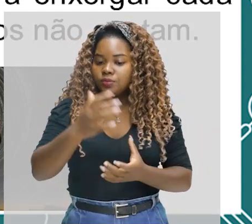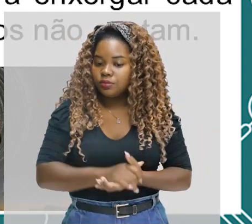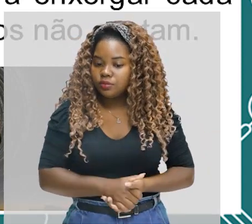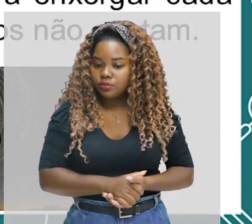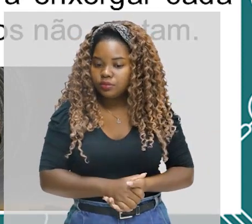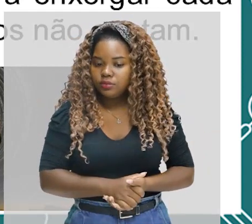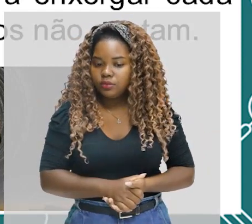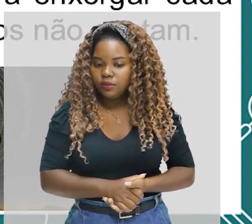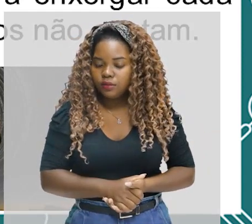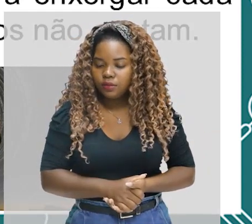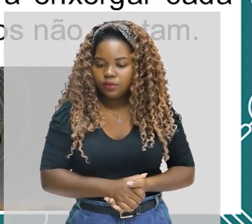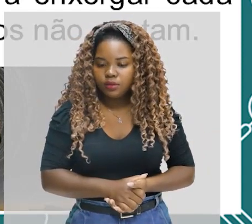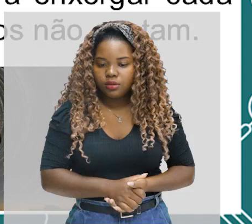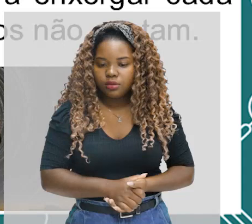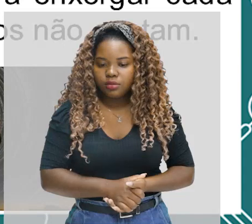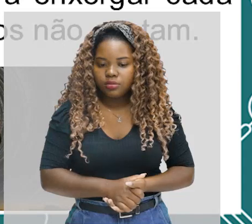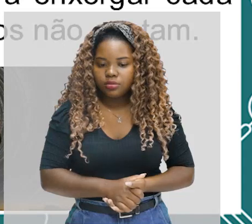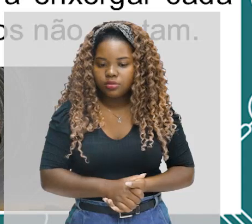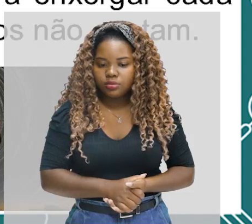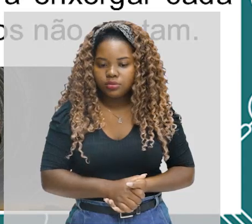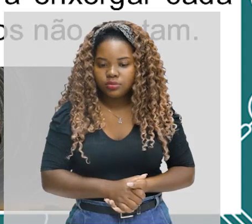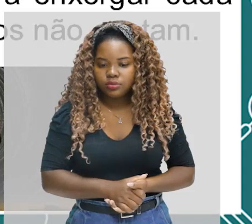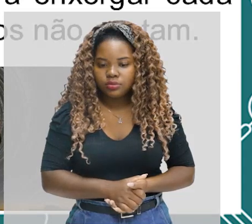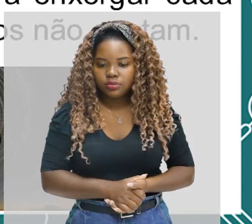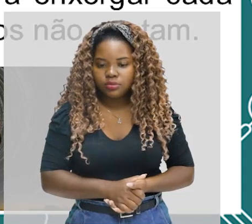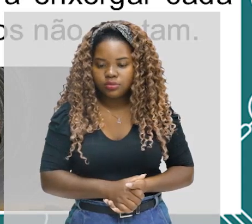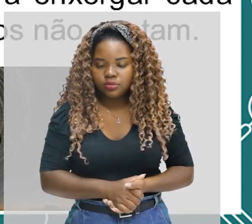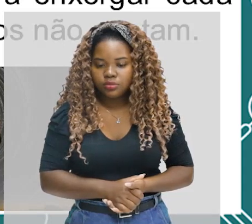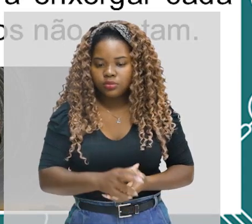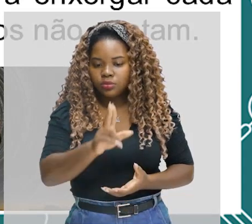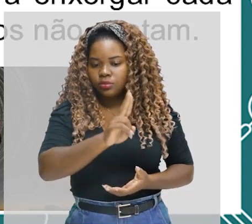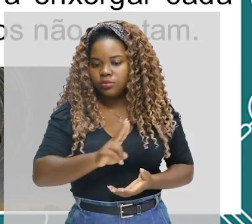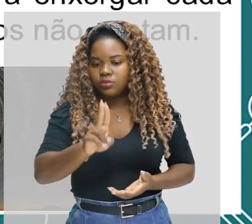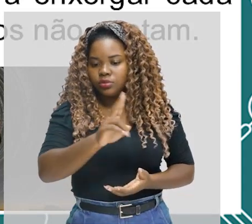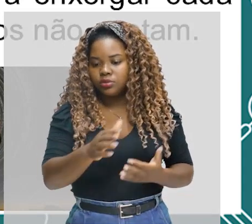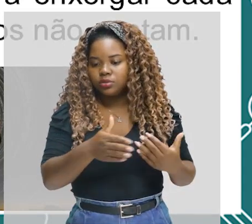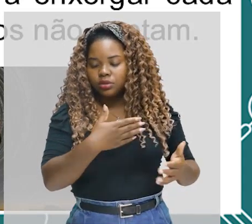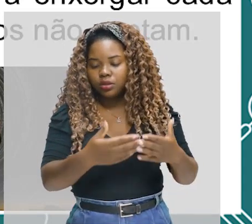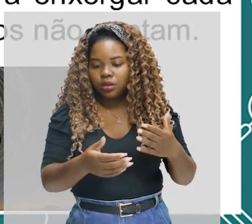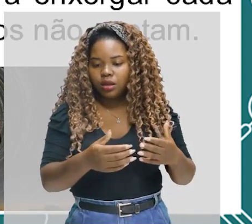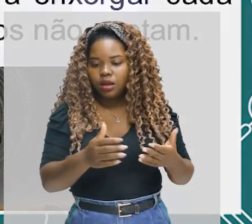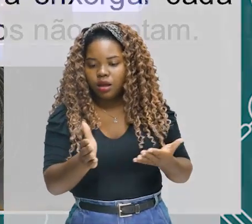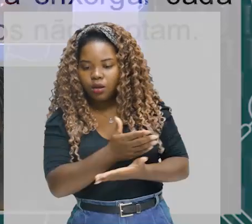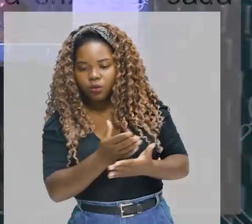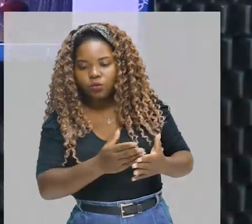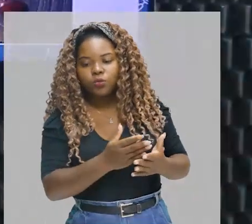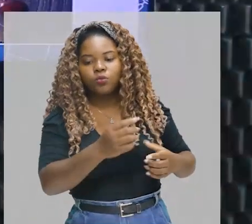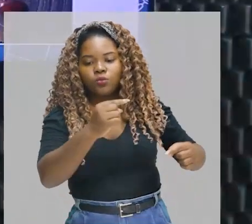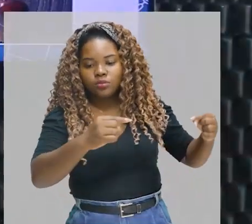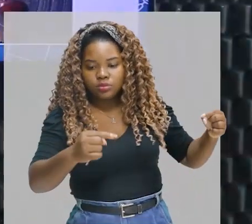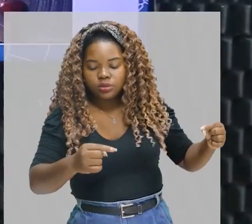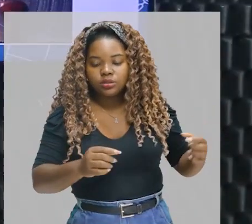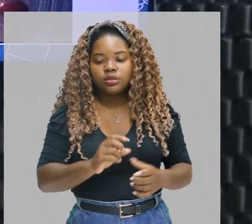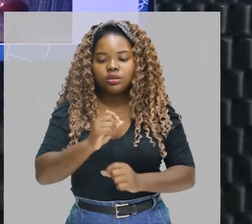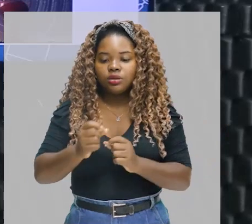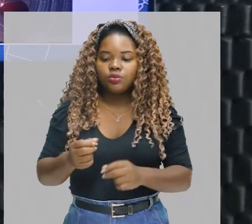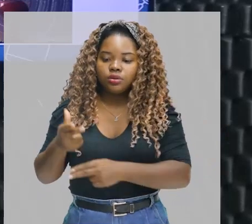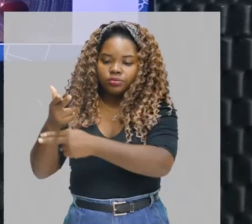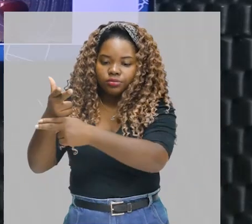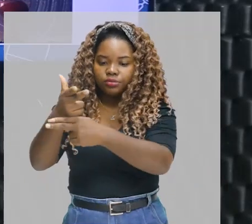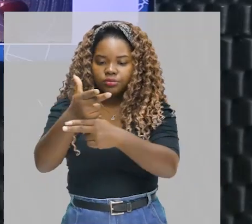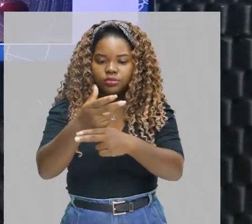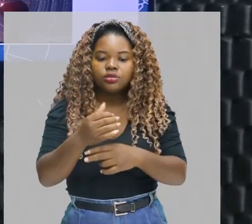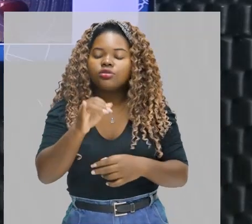vai amplificar os seus órgãos. Como? Utilizando alguns aparelhos, como o telescópio e o microscópio, para poder